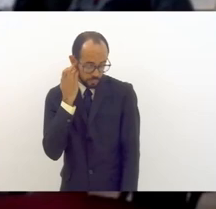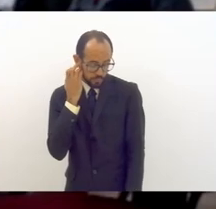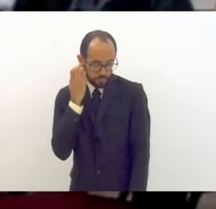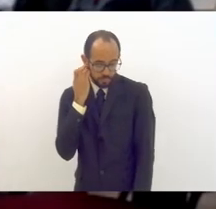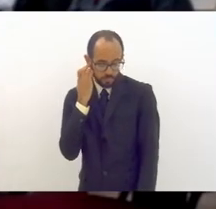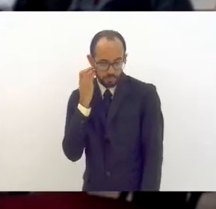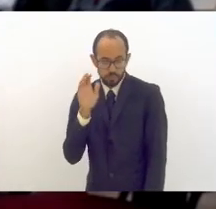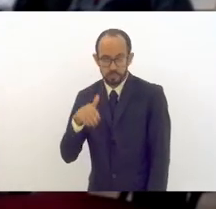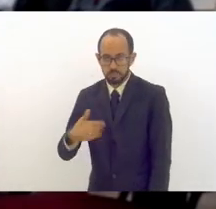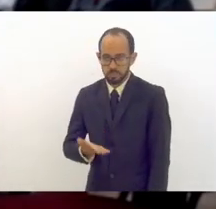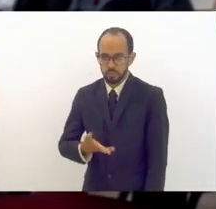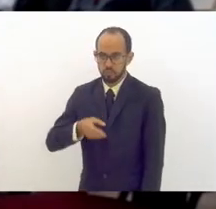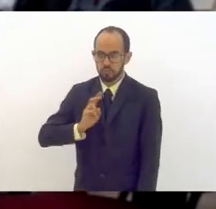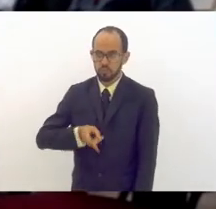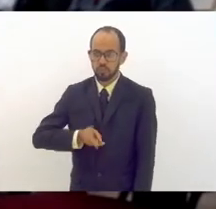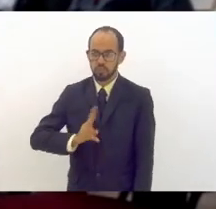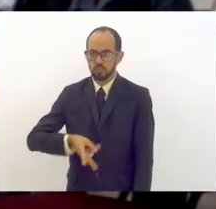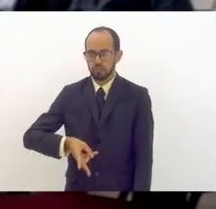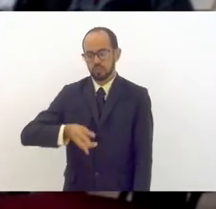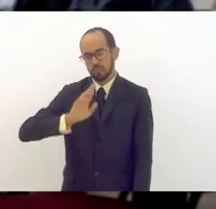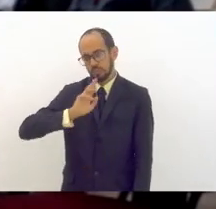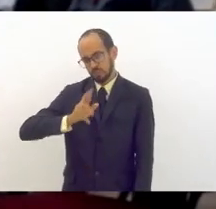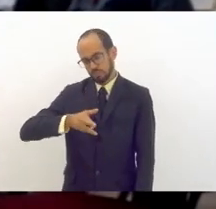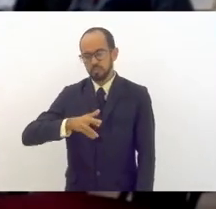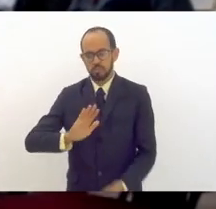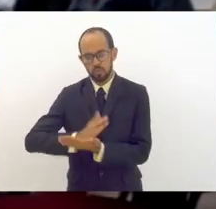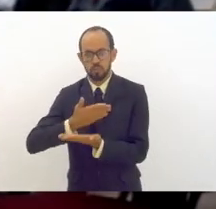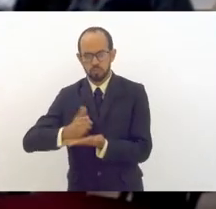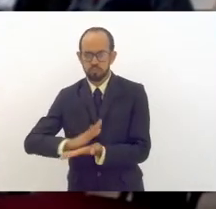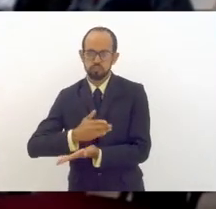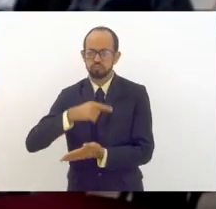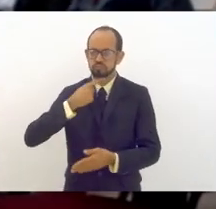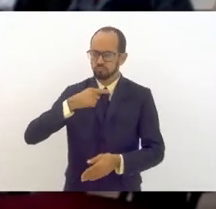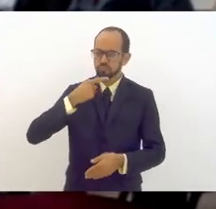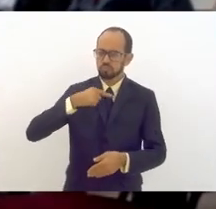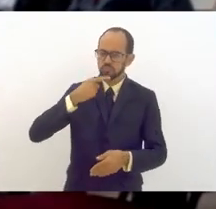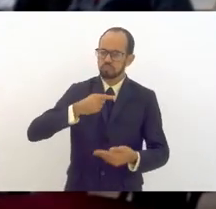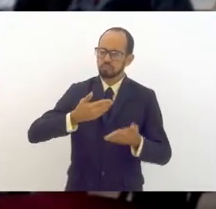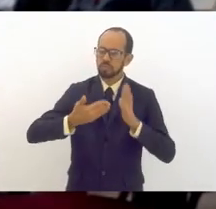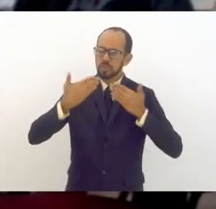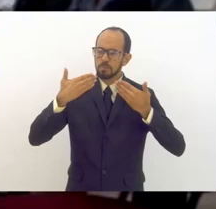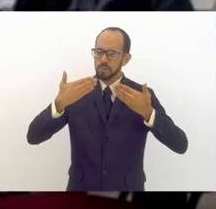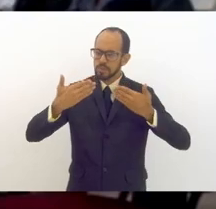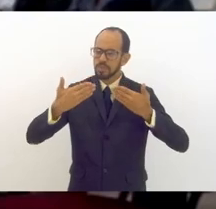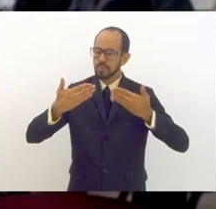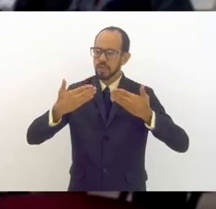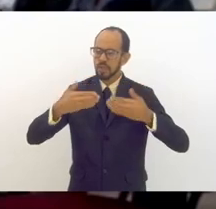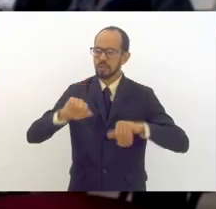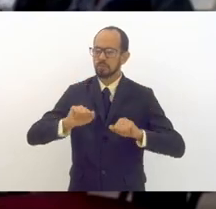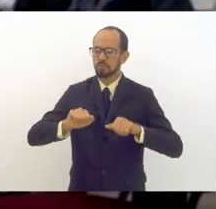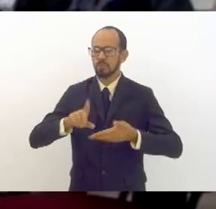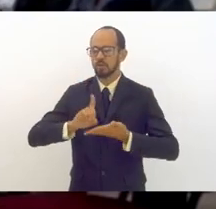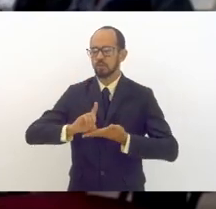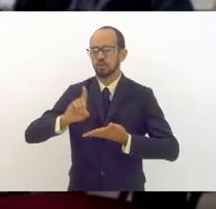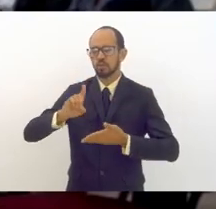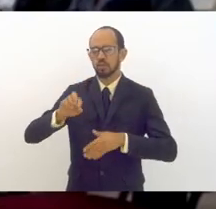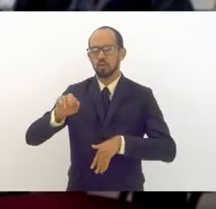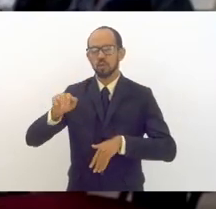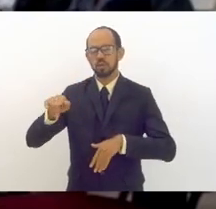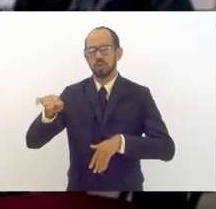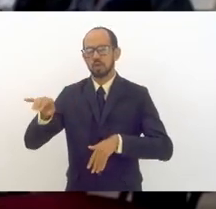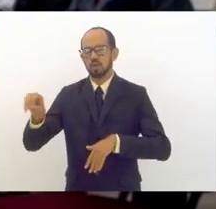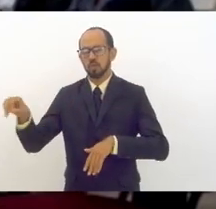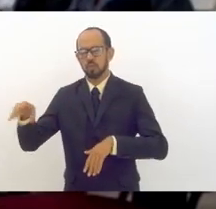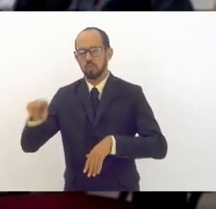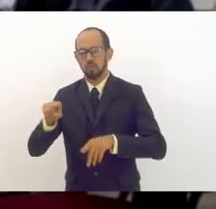Dando sequência, respondendo também algumas das questões que foram apresentadas por doutora Zambuja, a